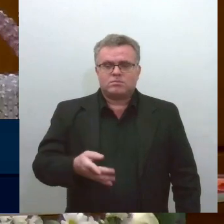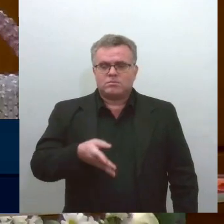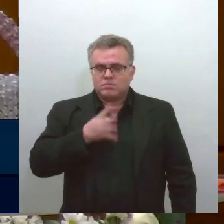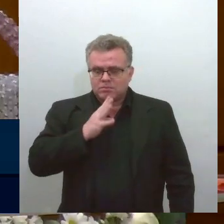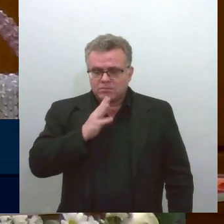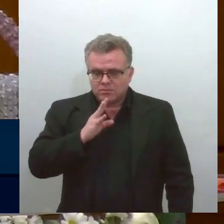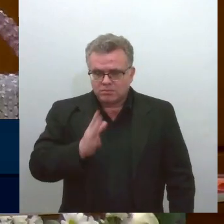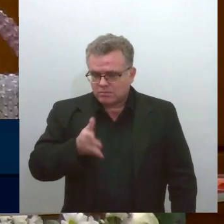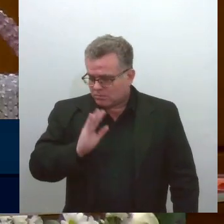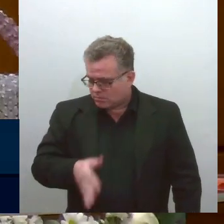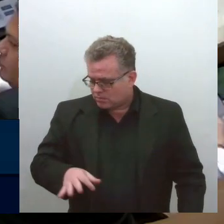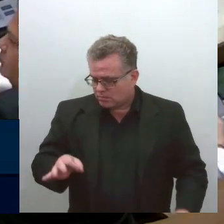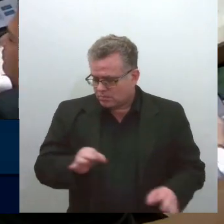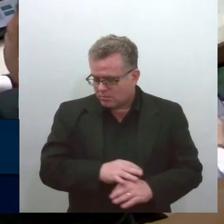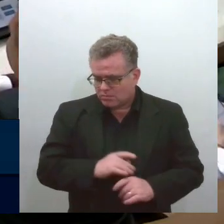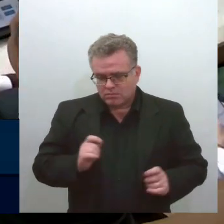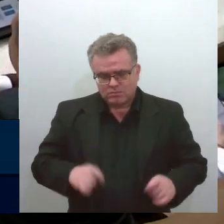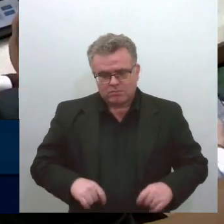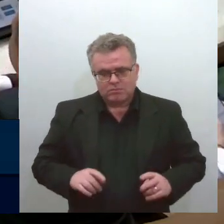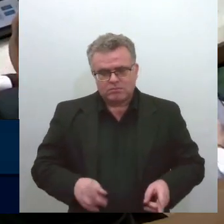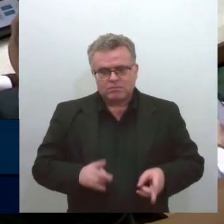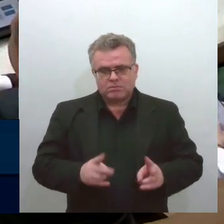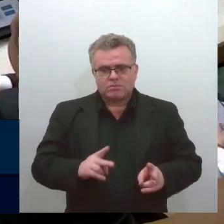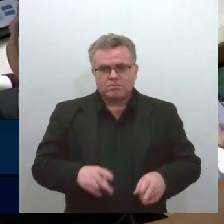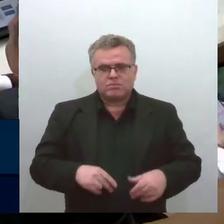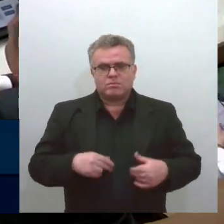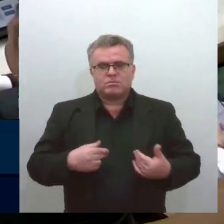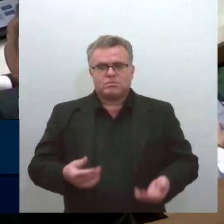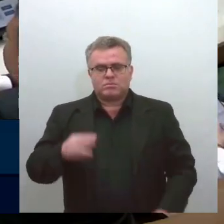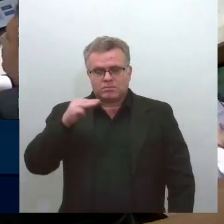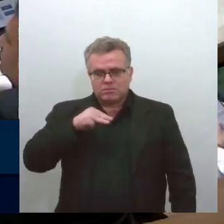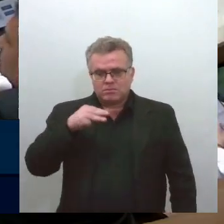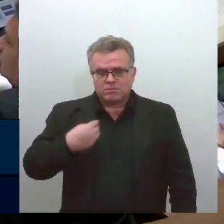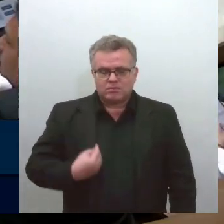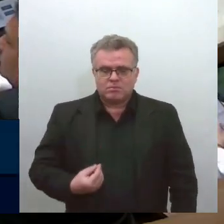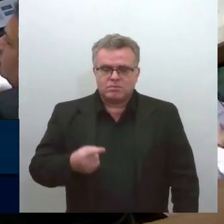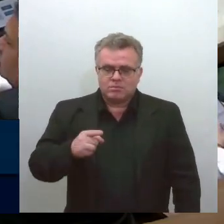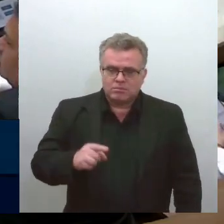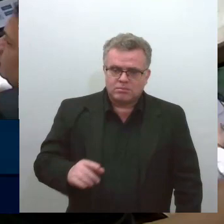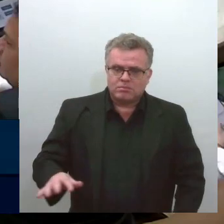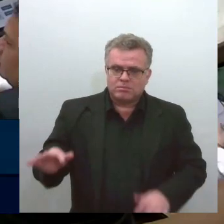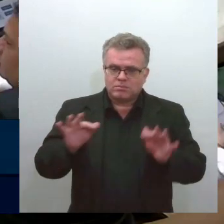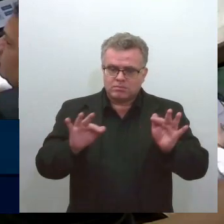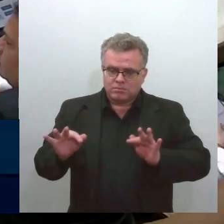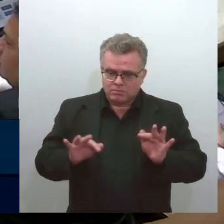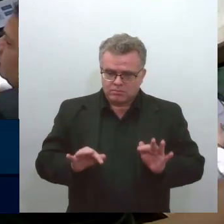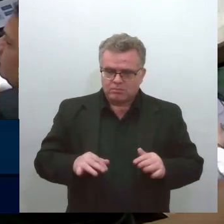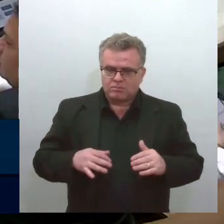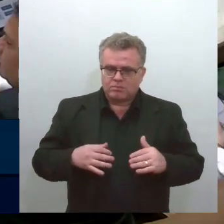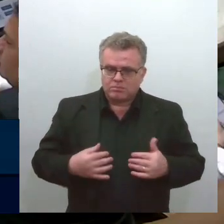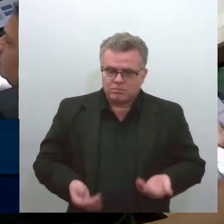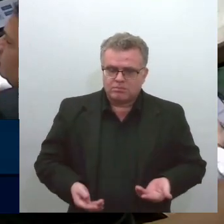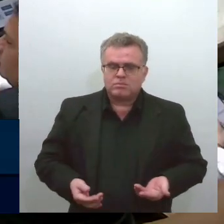que está aqui feliz, né, que também fiquei sabendo que faz parte do Instituto Ressurgir, né, que é de